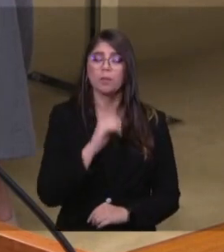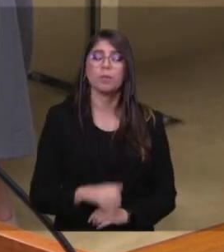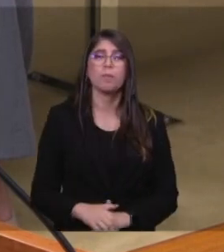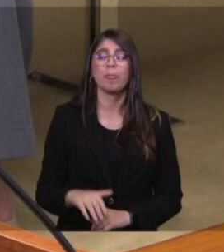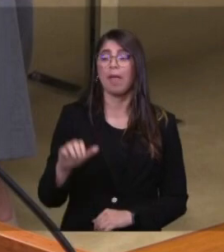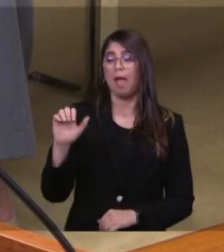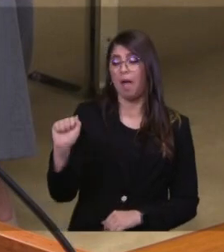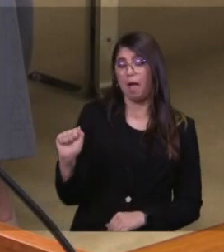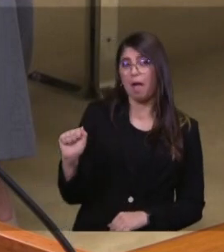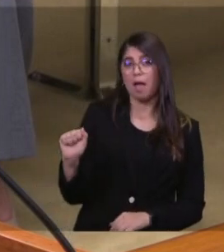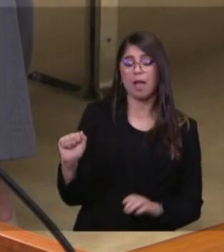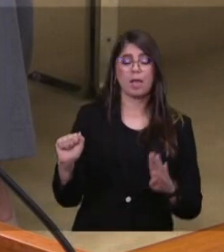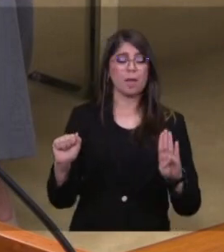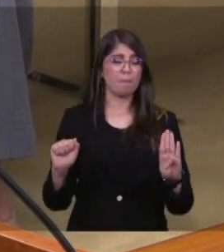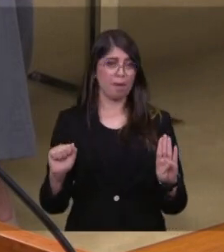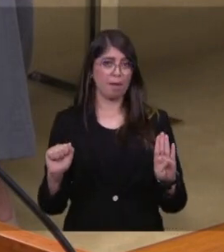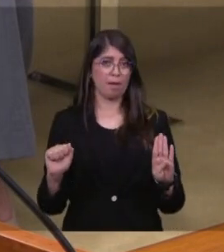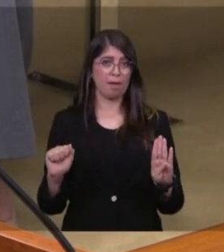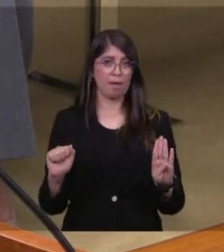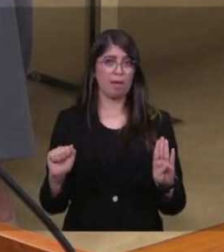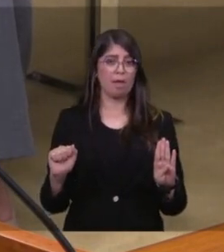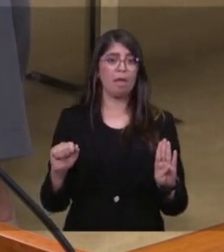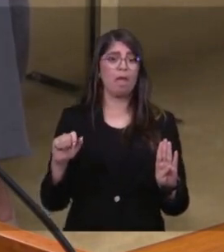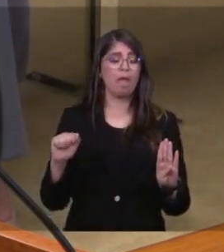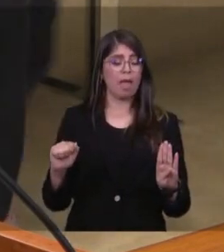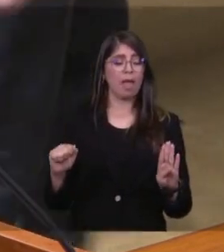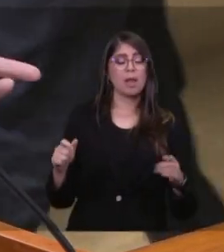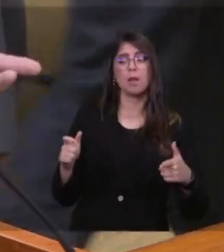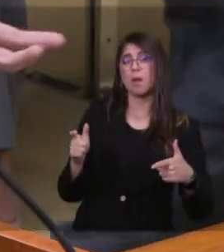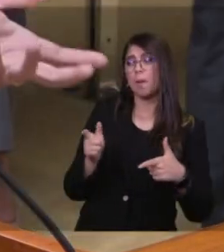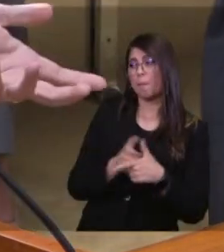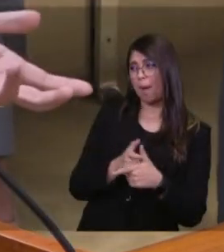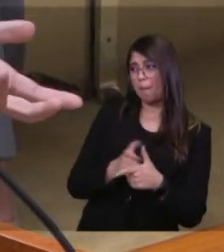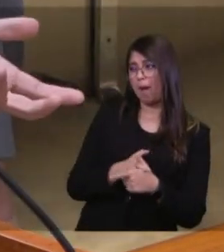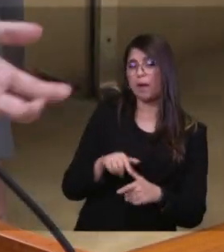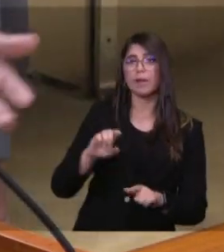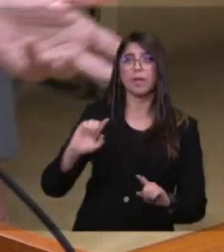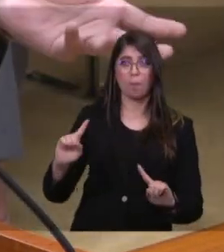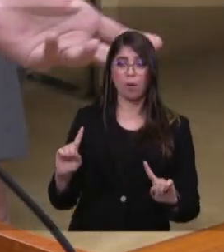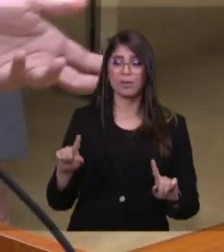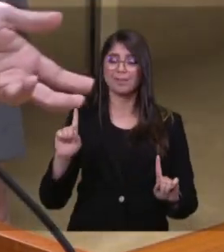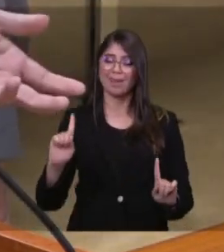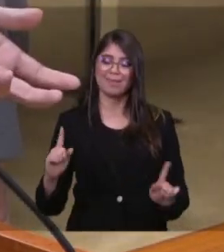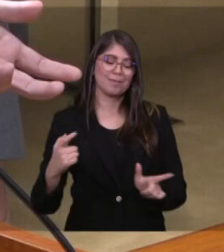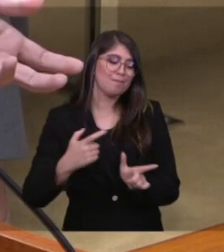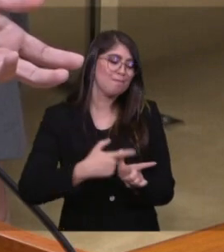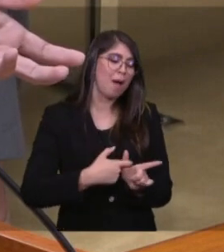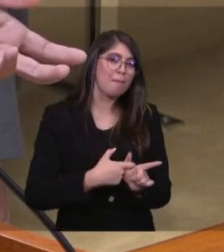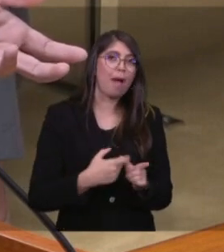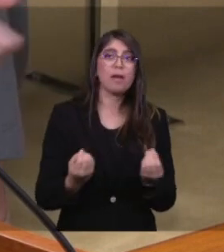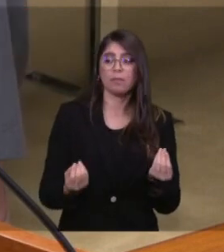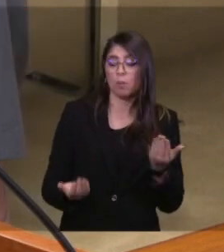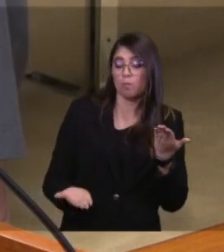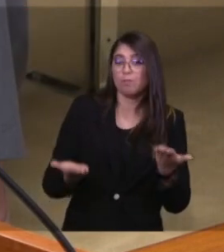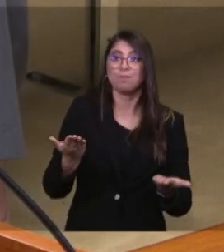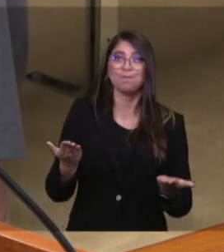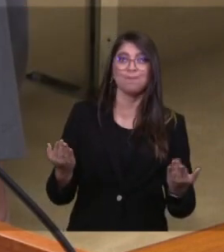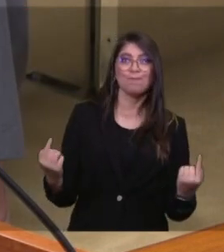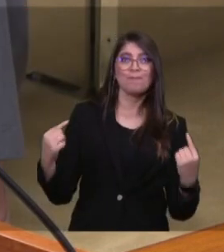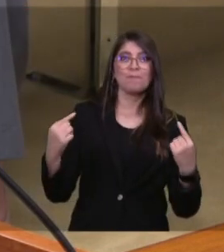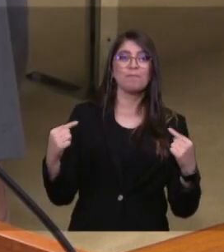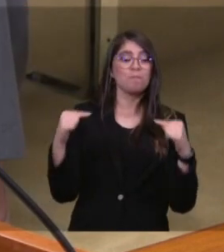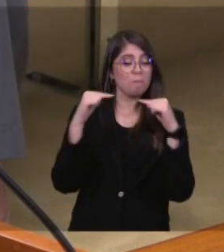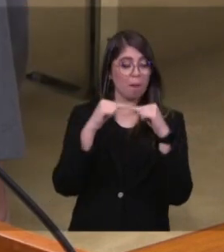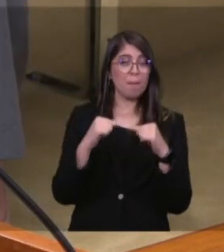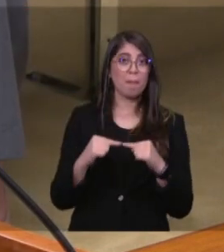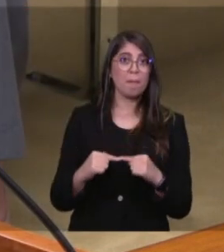de B. Na segunda relação, A é devedor de B, essas operações se compensam. Assim funciona a compensação. Como funciona a